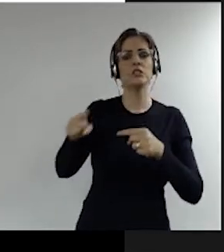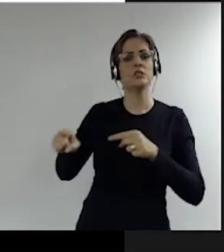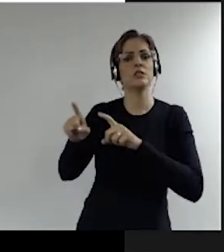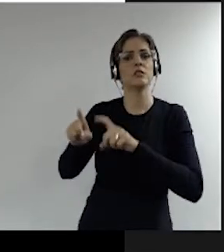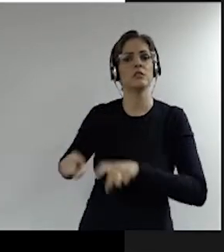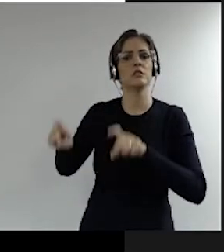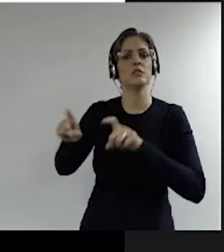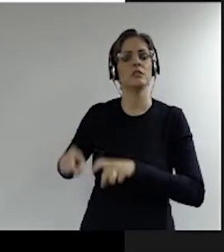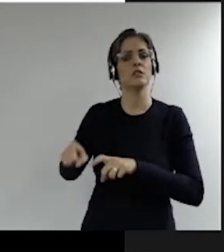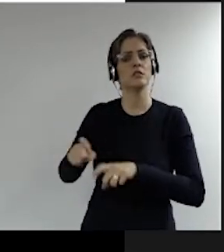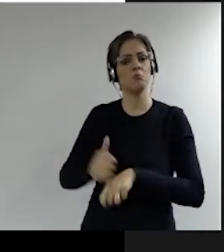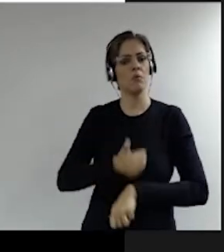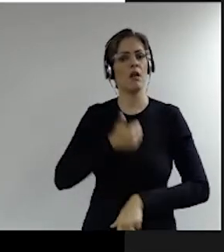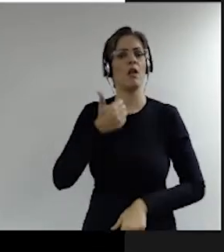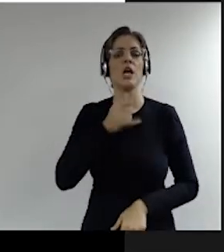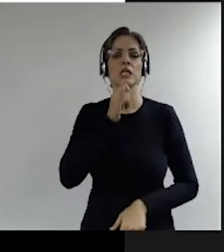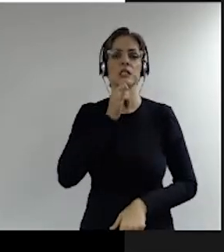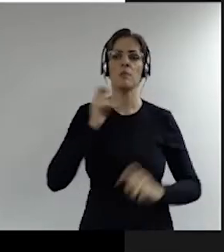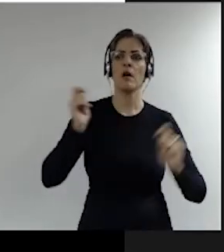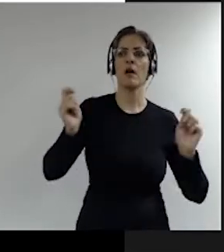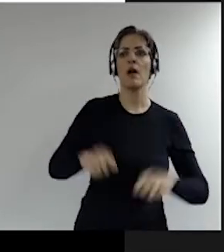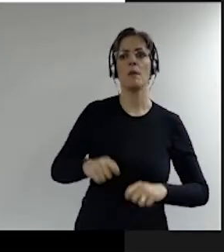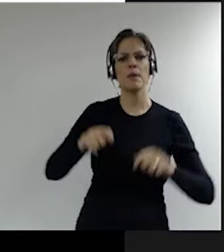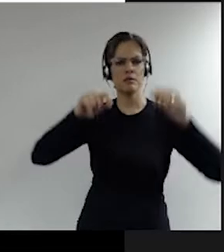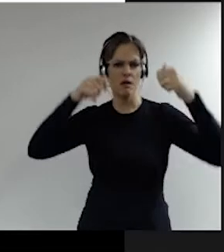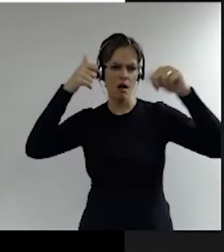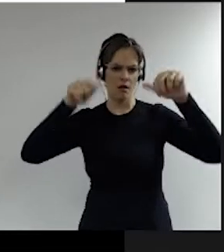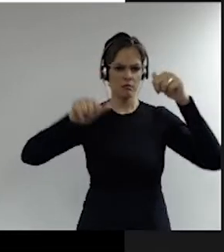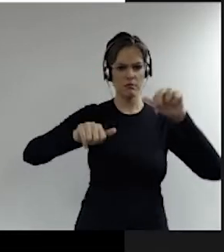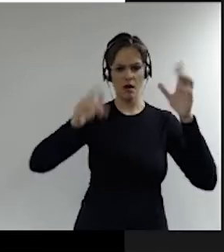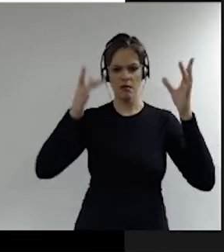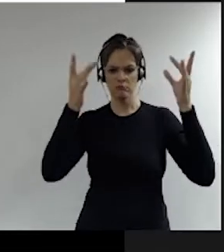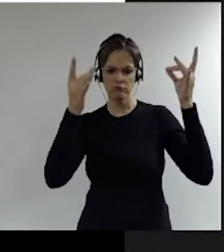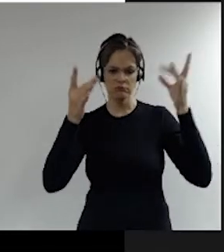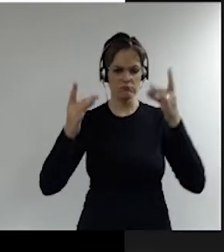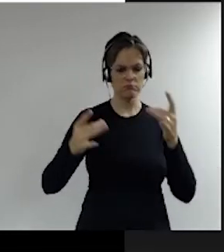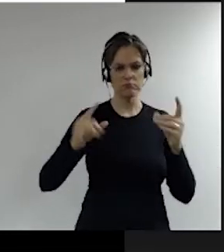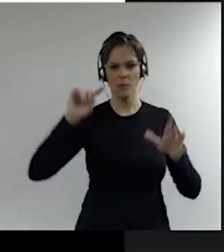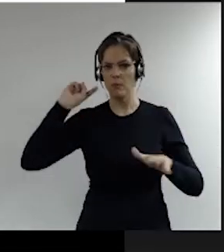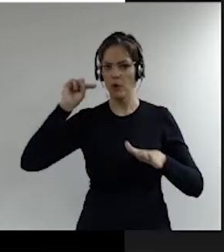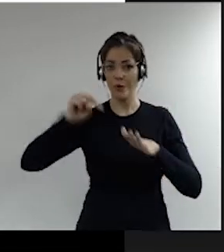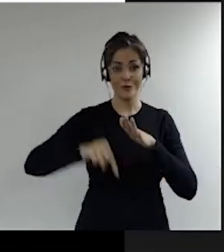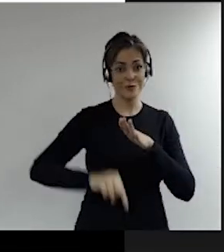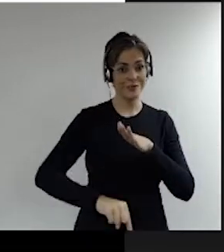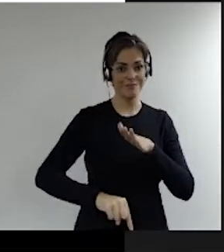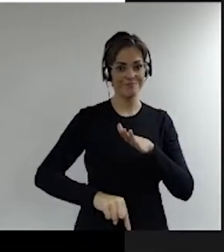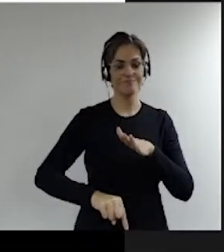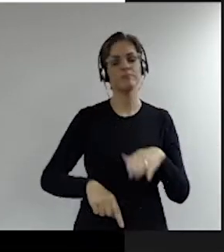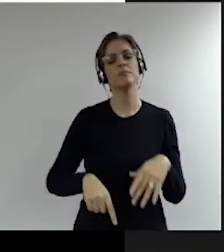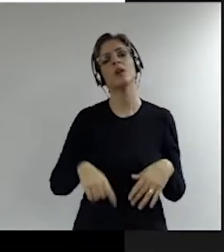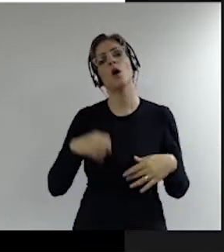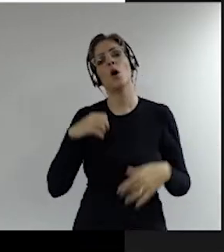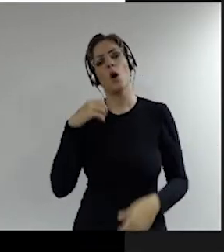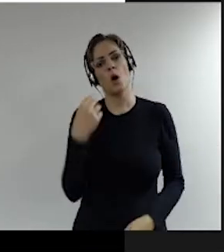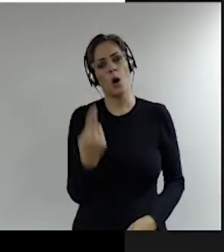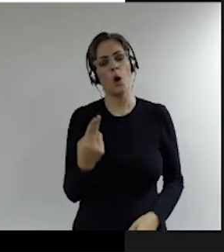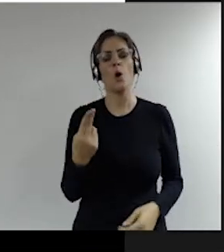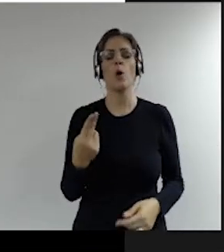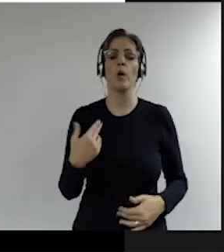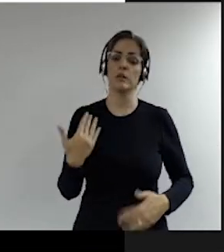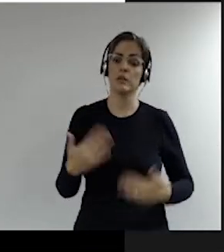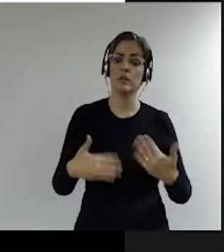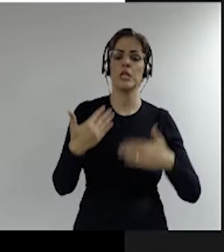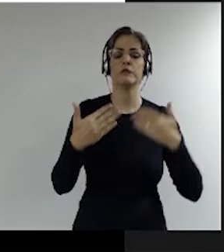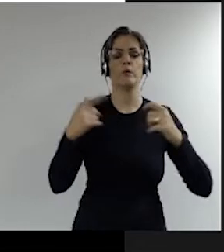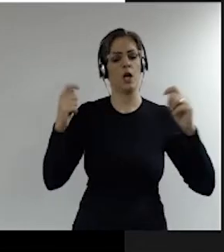mais sofisticadas, como capacidade de análise mais aprofundada, como o desenvolvimento das